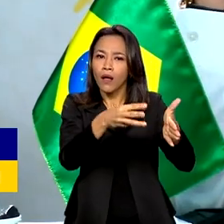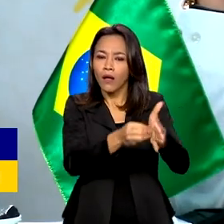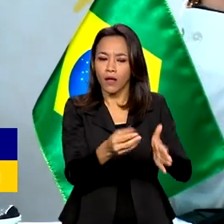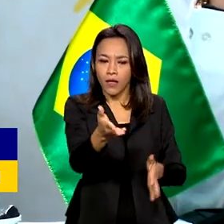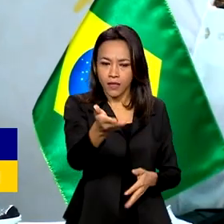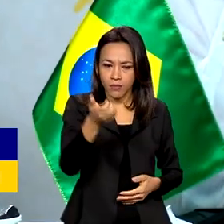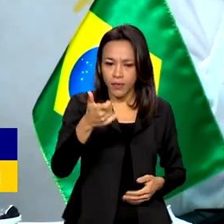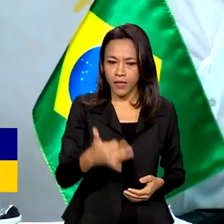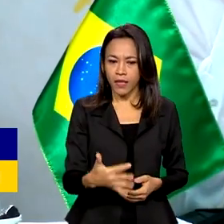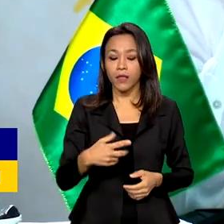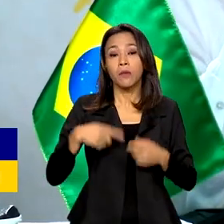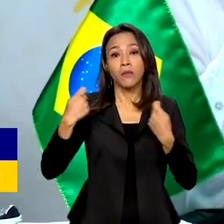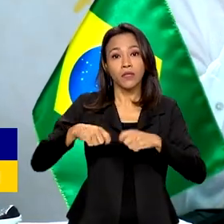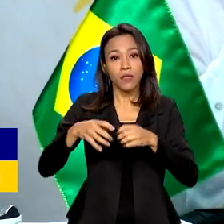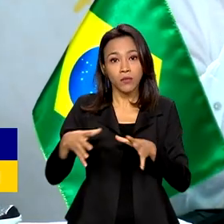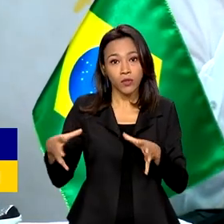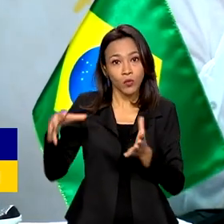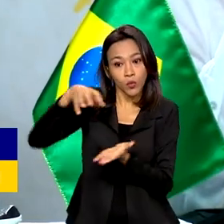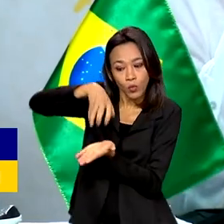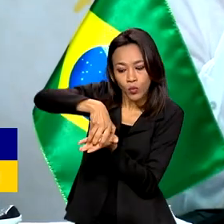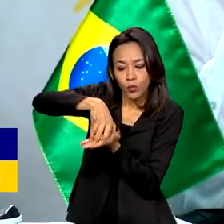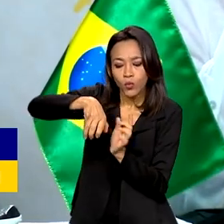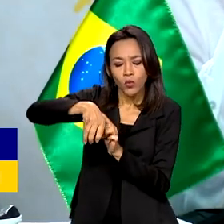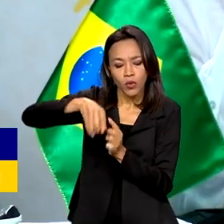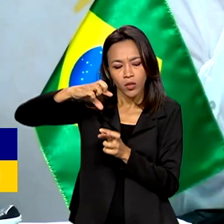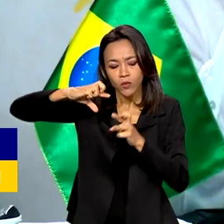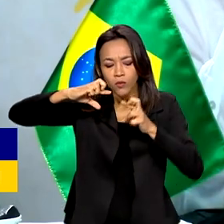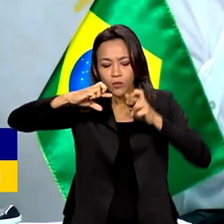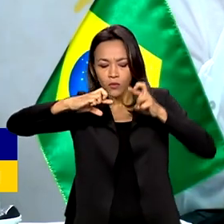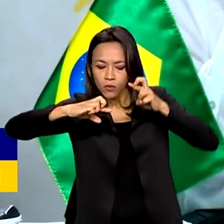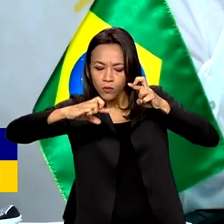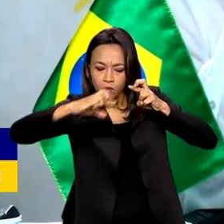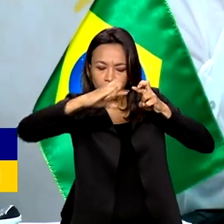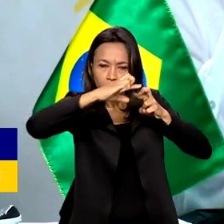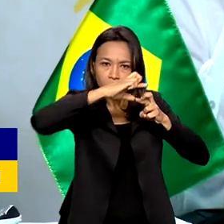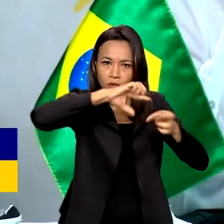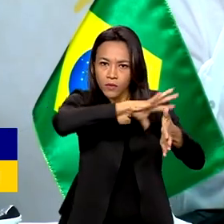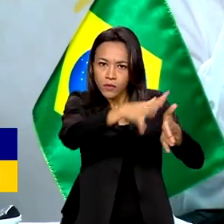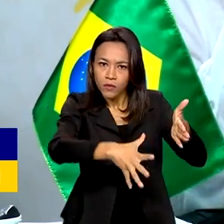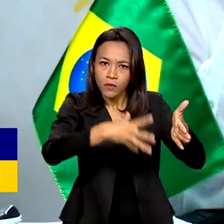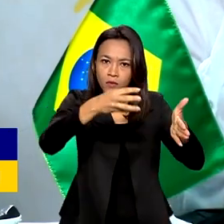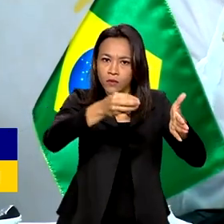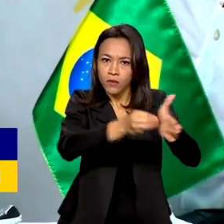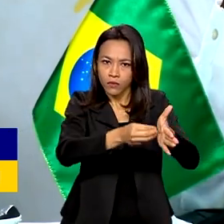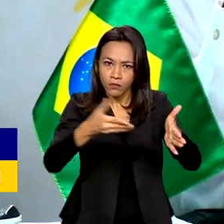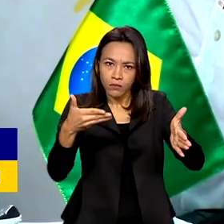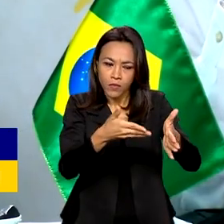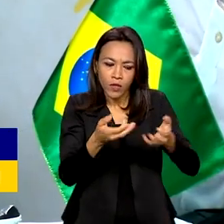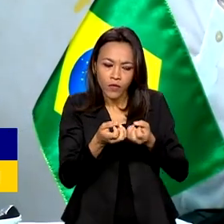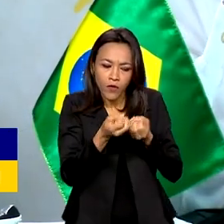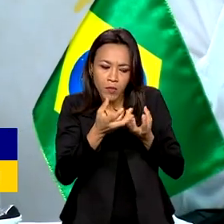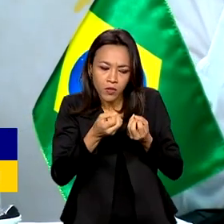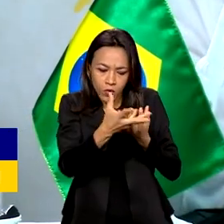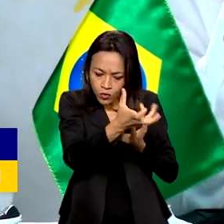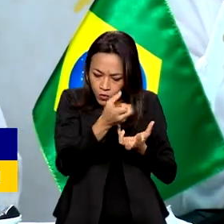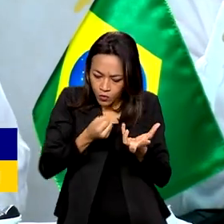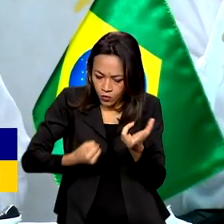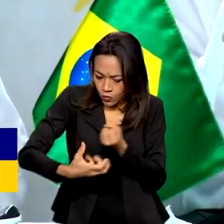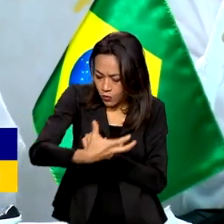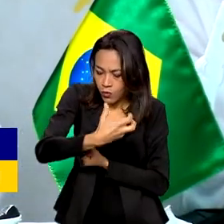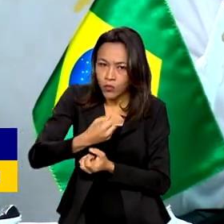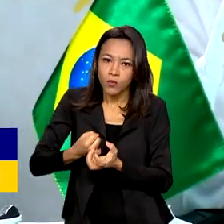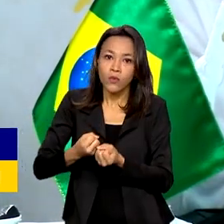o Observatório Regional da Amazônia, que vai sistematizar e monitorar dados de todos